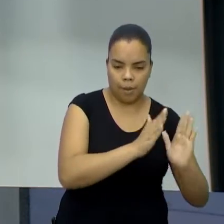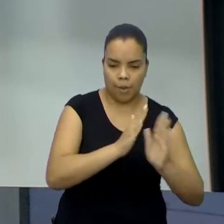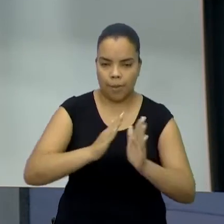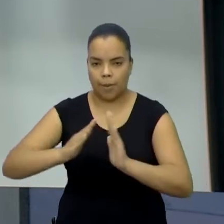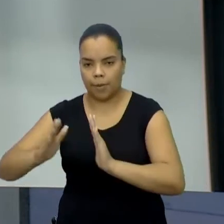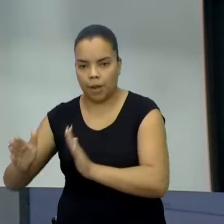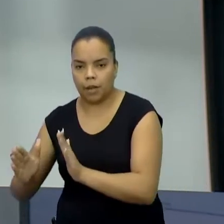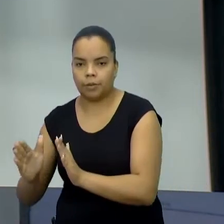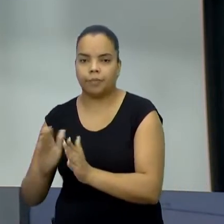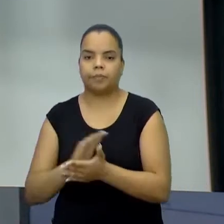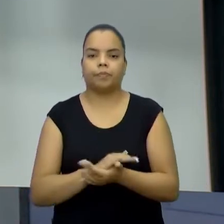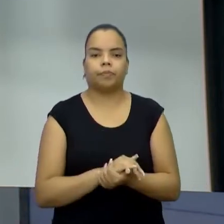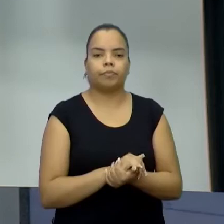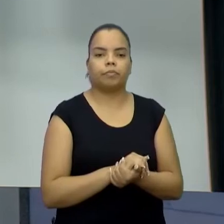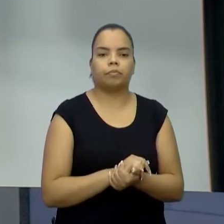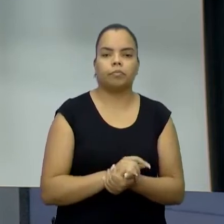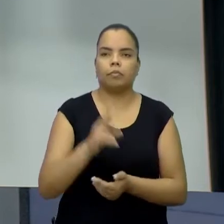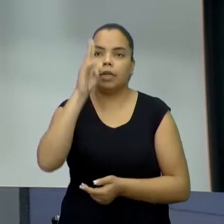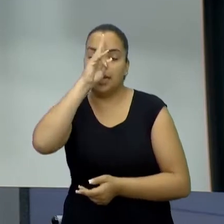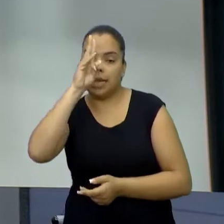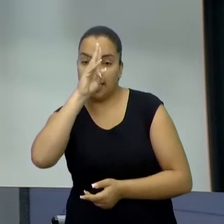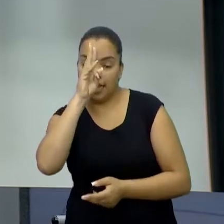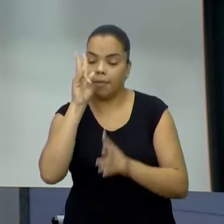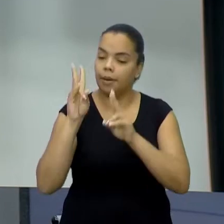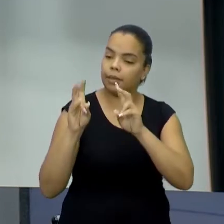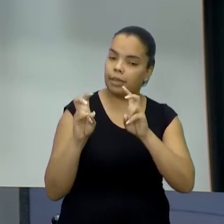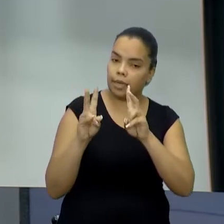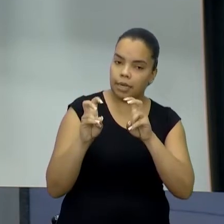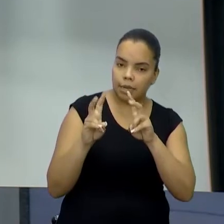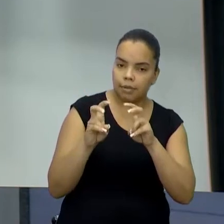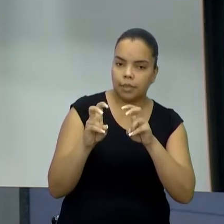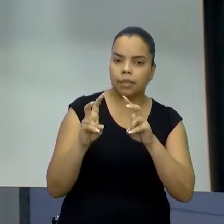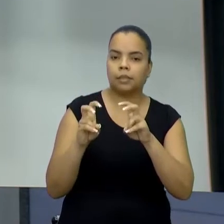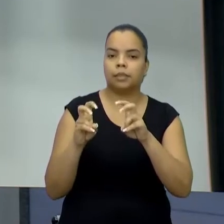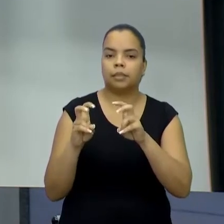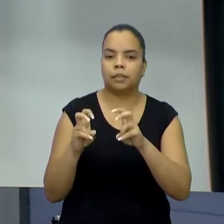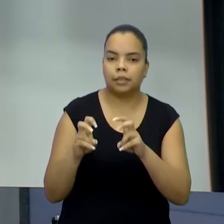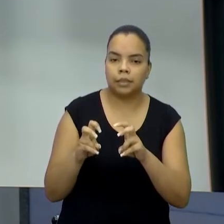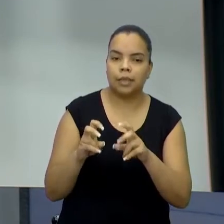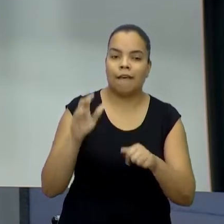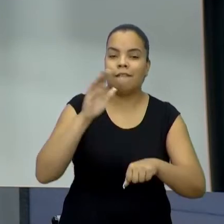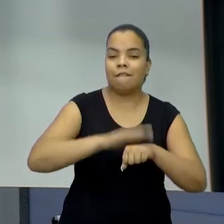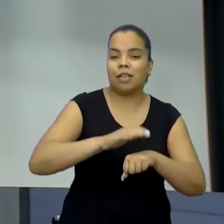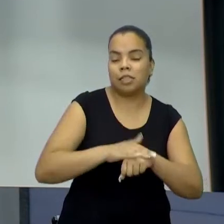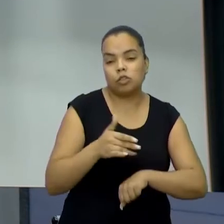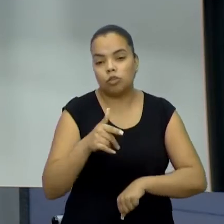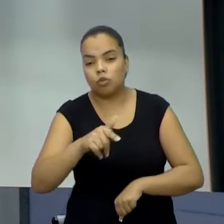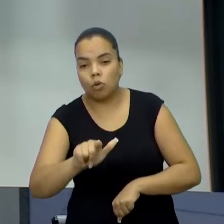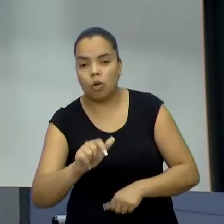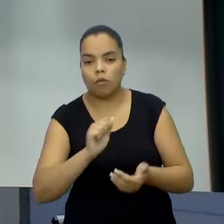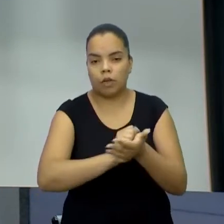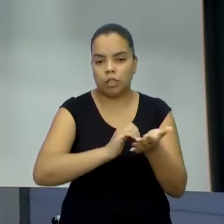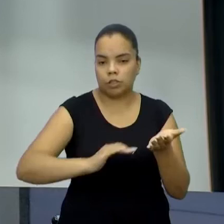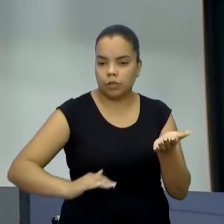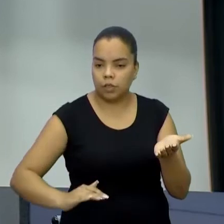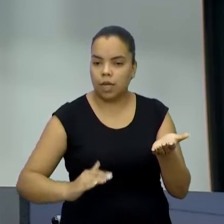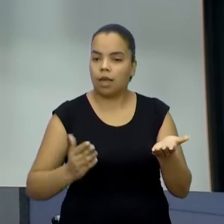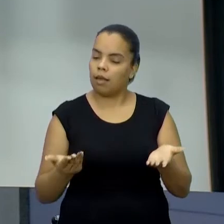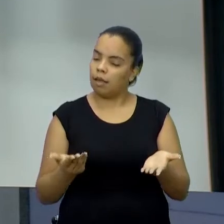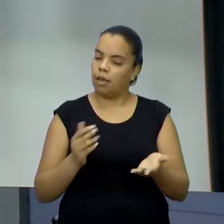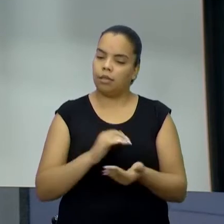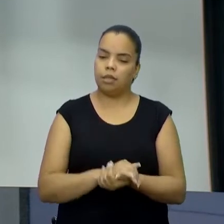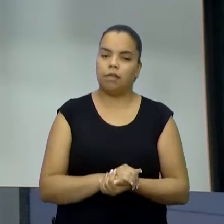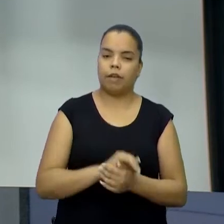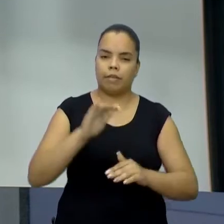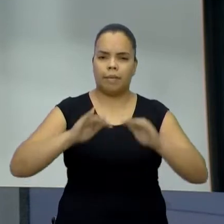aulas dadas, retomar conceitos, refazer atividades, o porquê não. Então vai